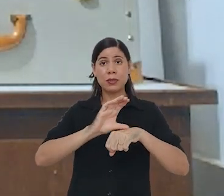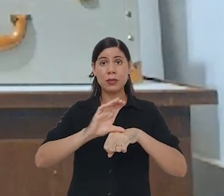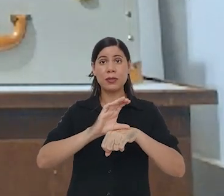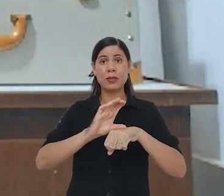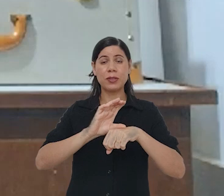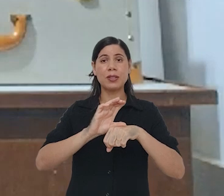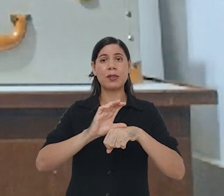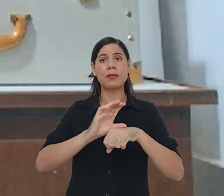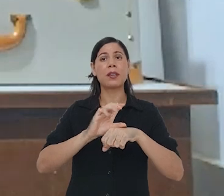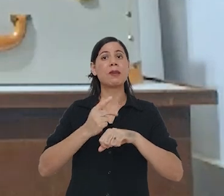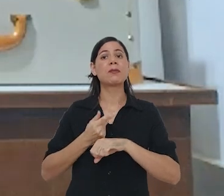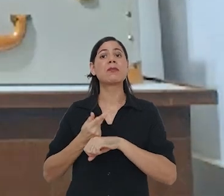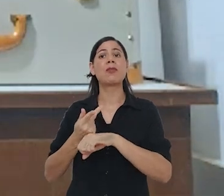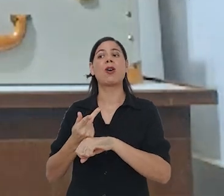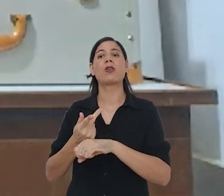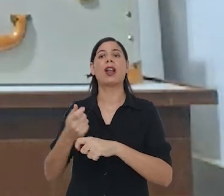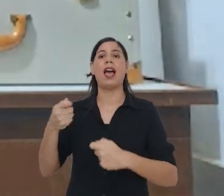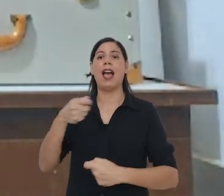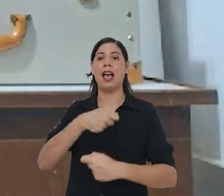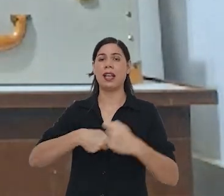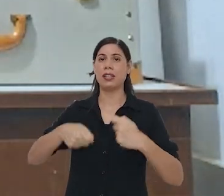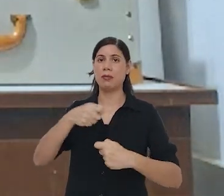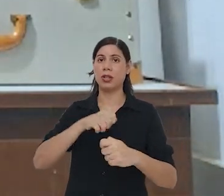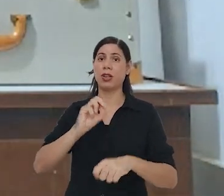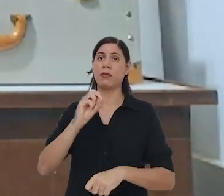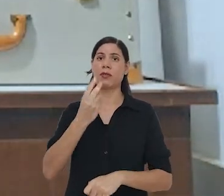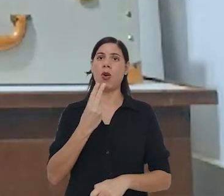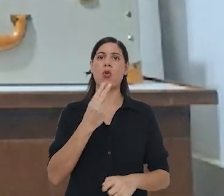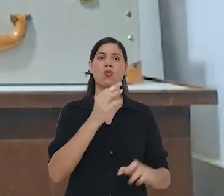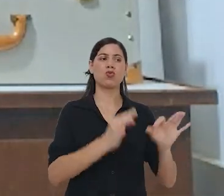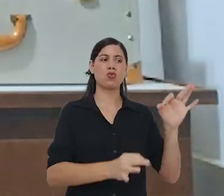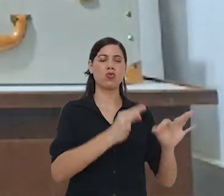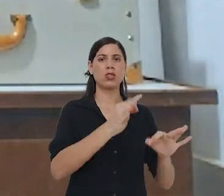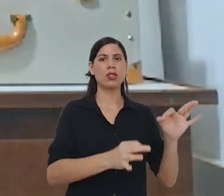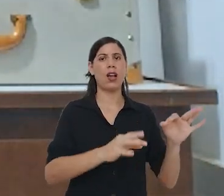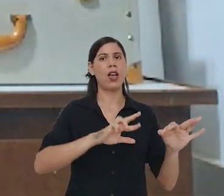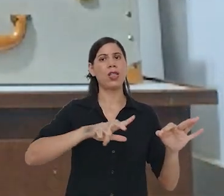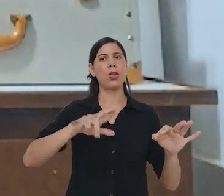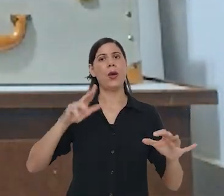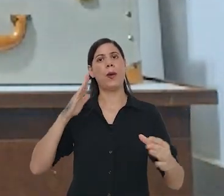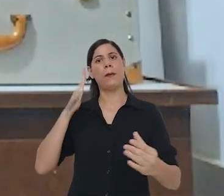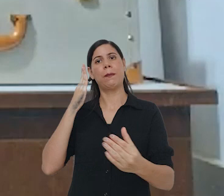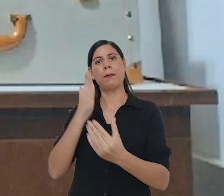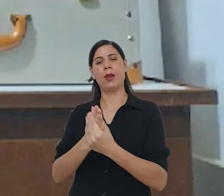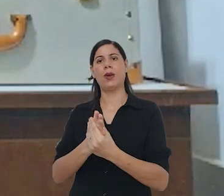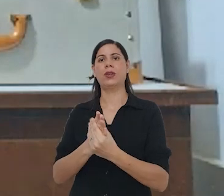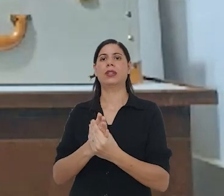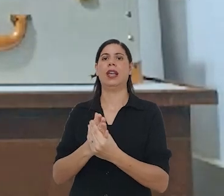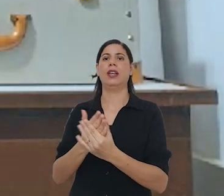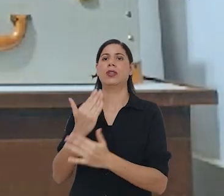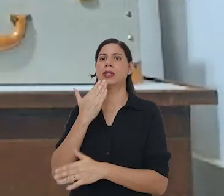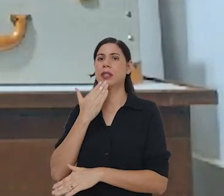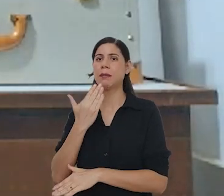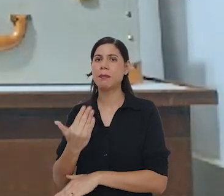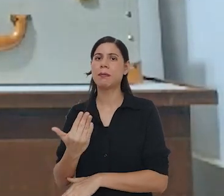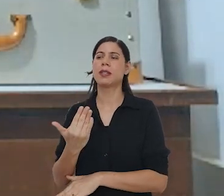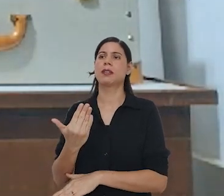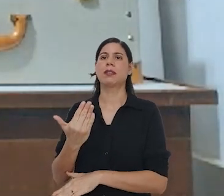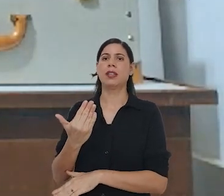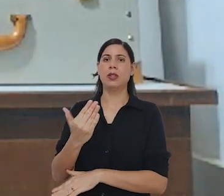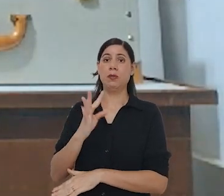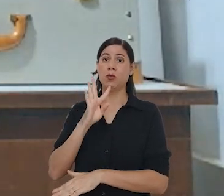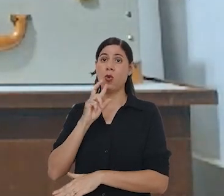combatida por outra via, a via administrativa ou a via judicial, e não por meio de uma ação de aquisição ou reconhecimento